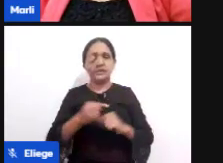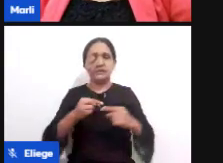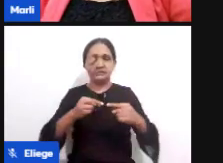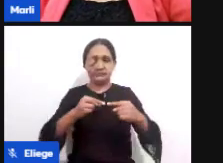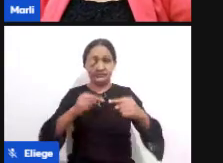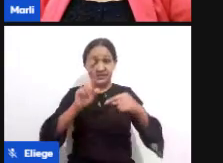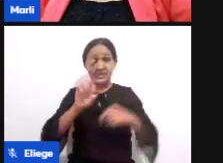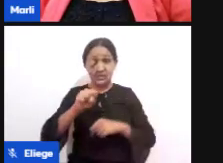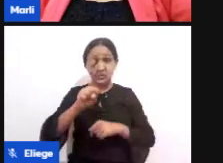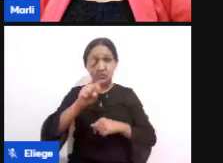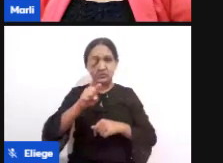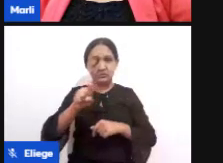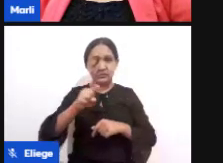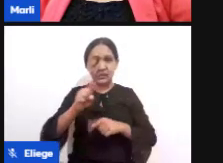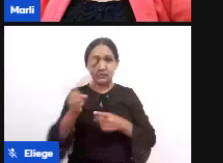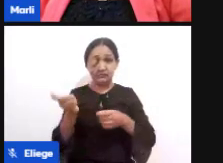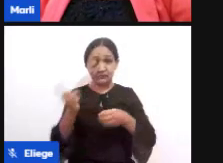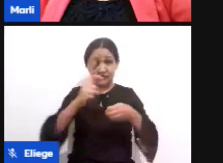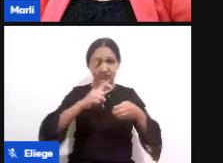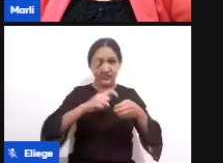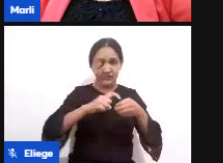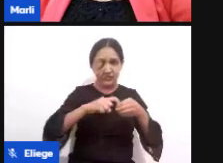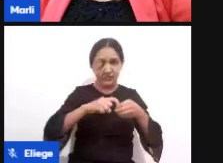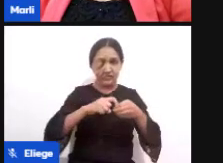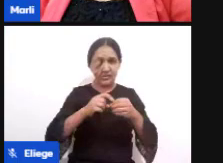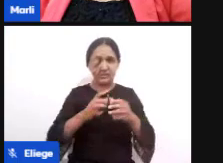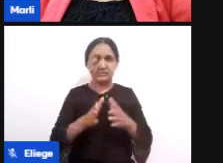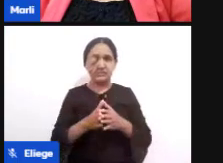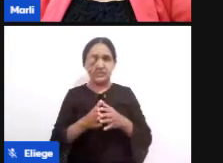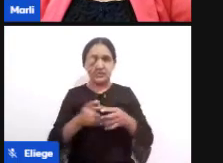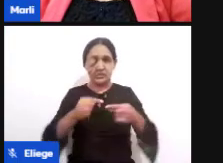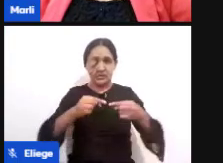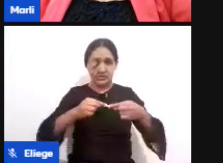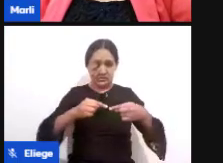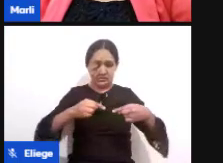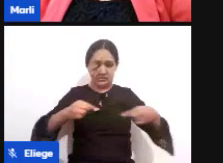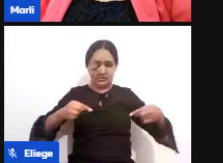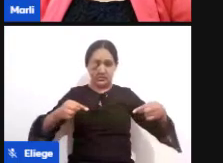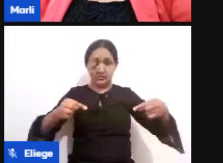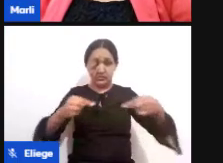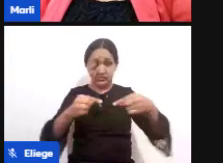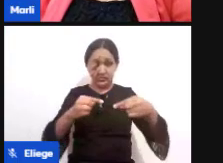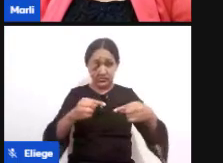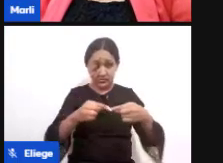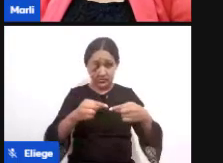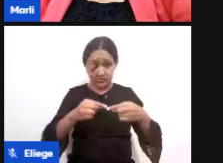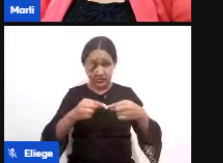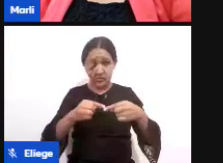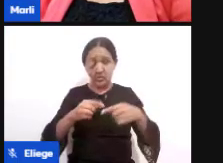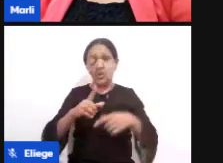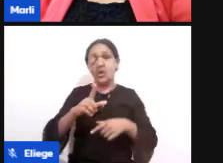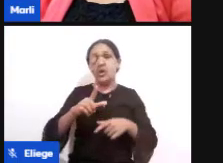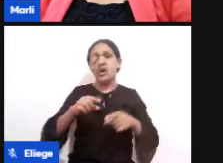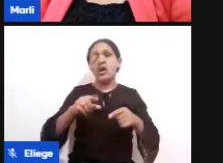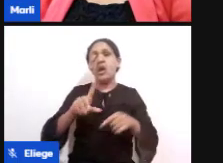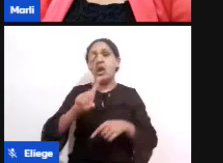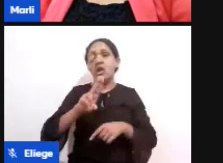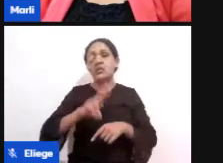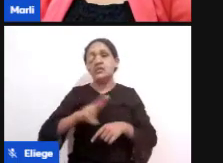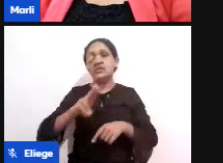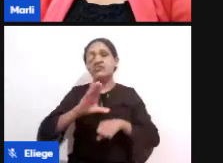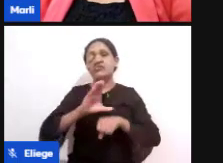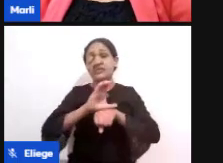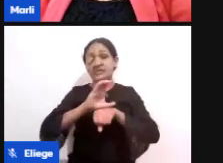Isso, pode voltar, por favor. Nesse jogo de tabuleiro, é um jogo de tabuleiro de